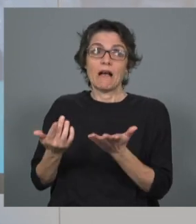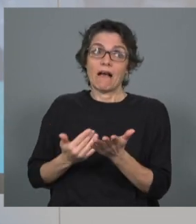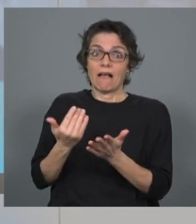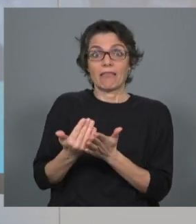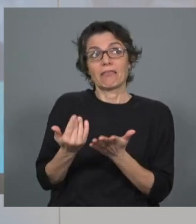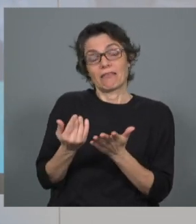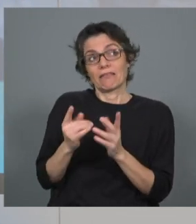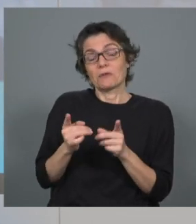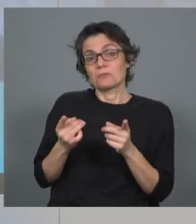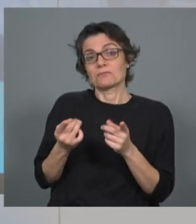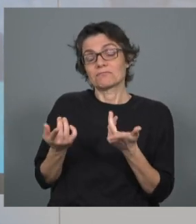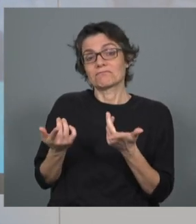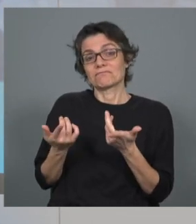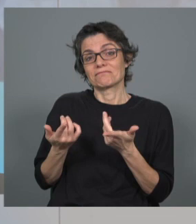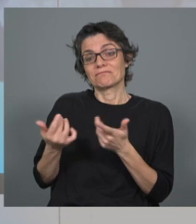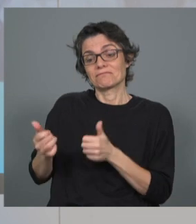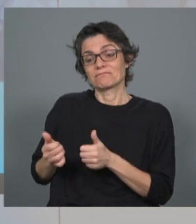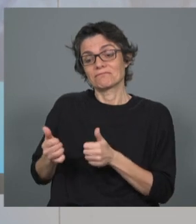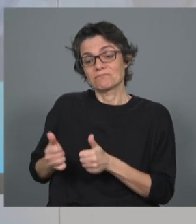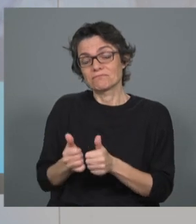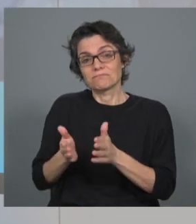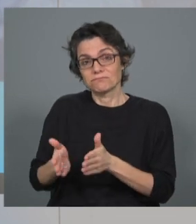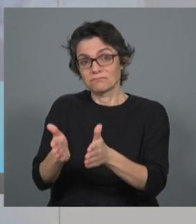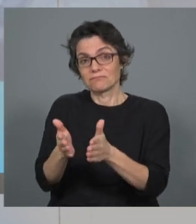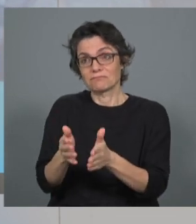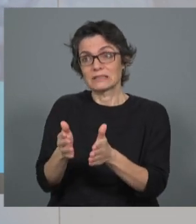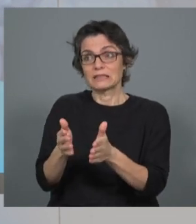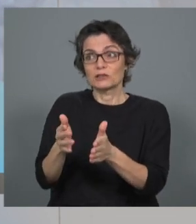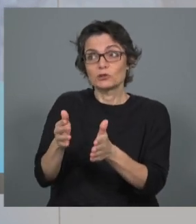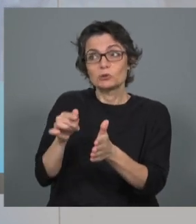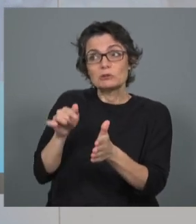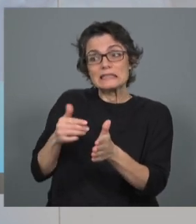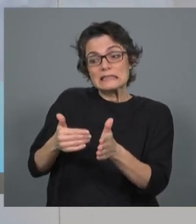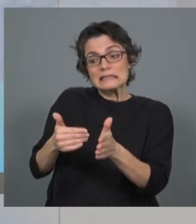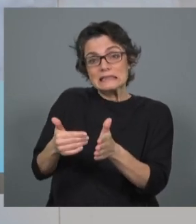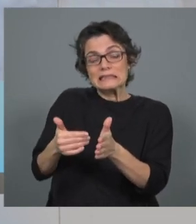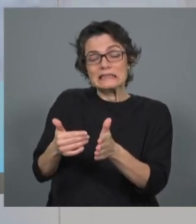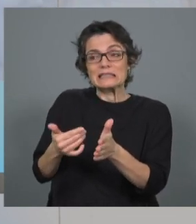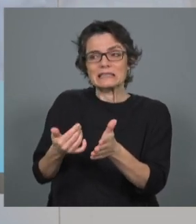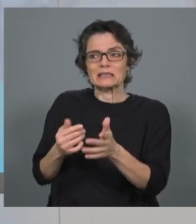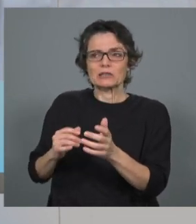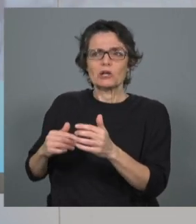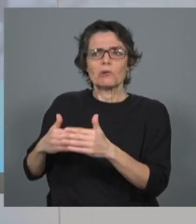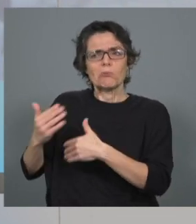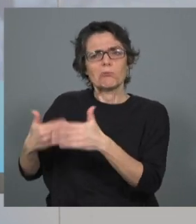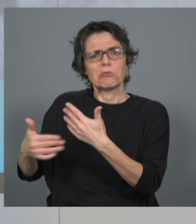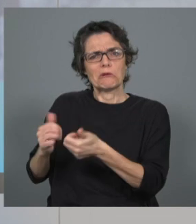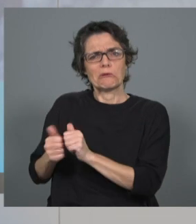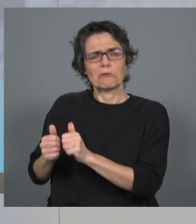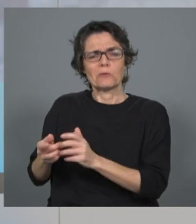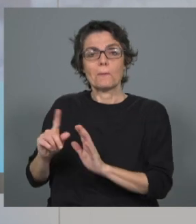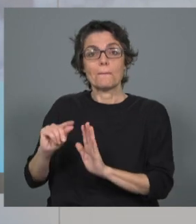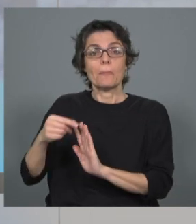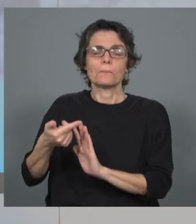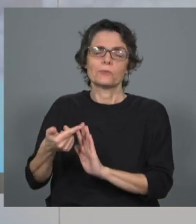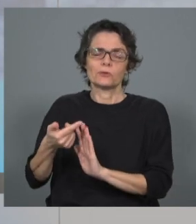entrada, não deixei. Estava bastante imbuída da vida do futsal. Depois, obviamente que